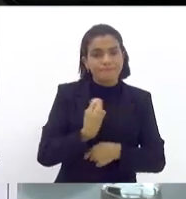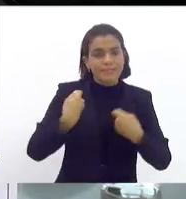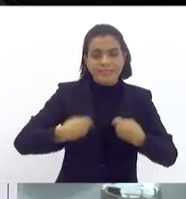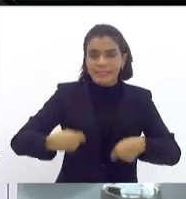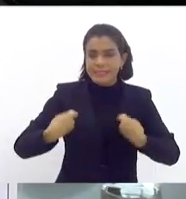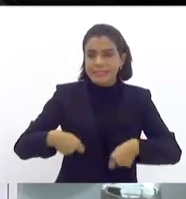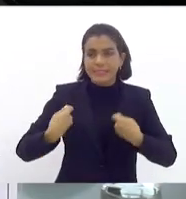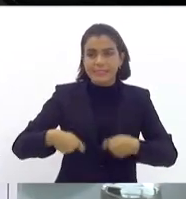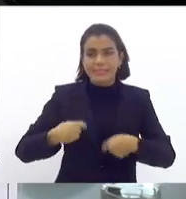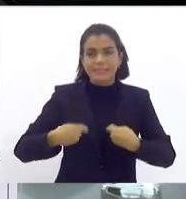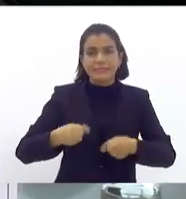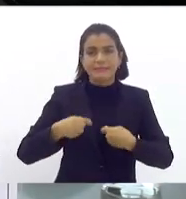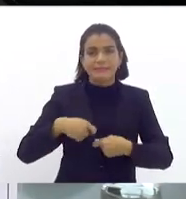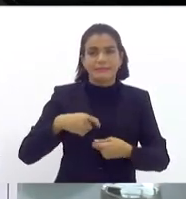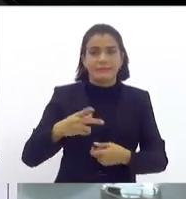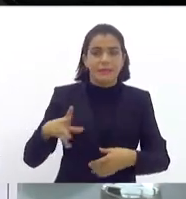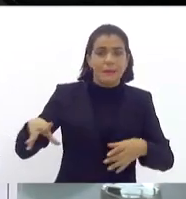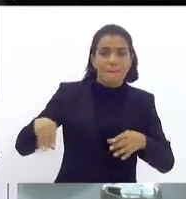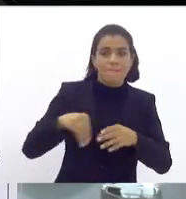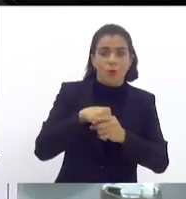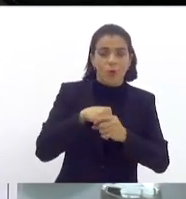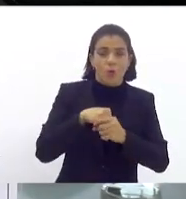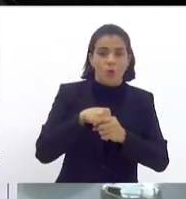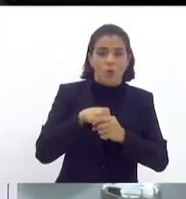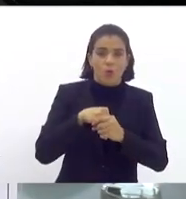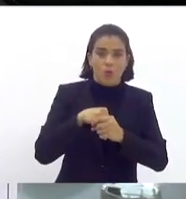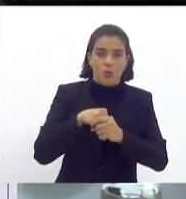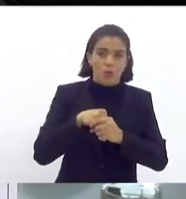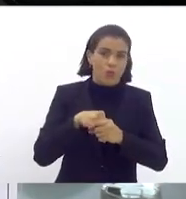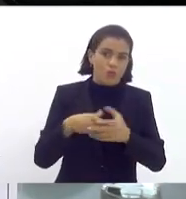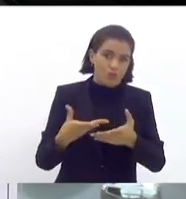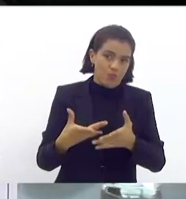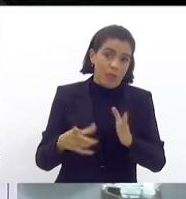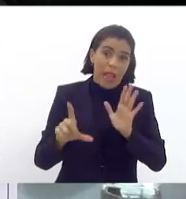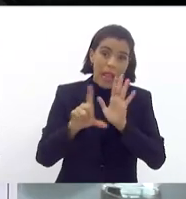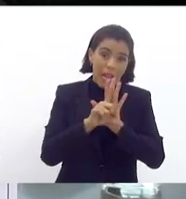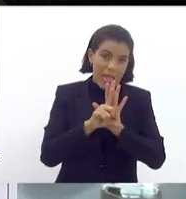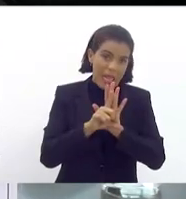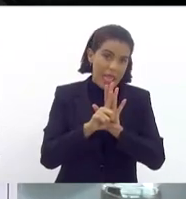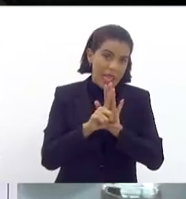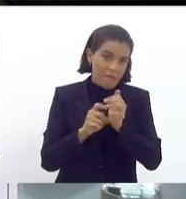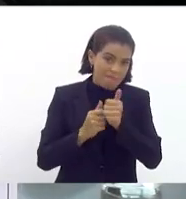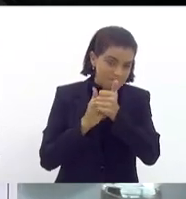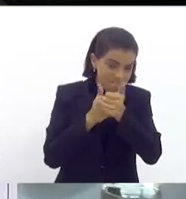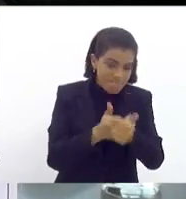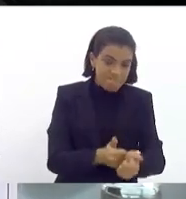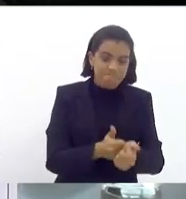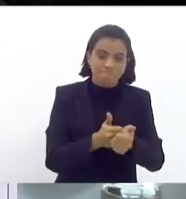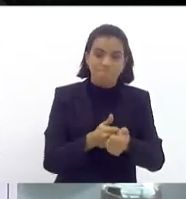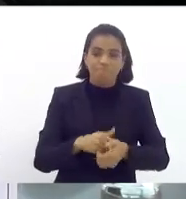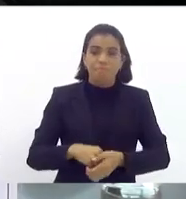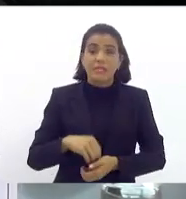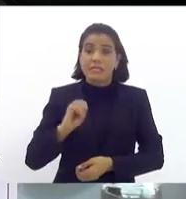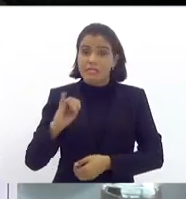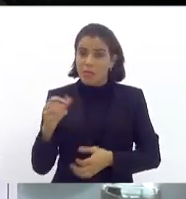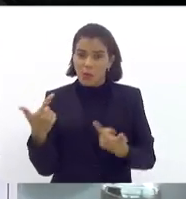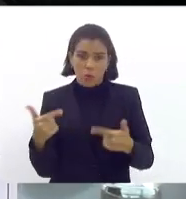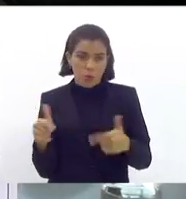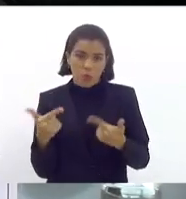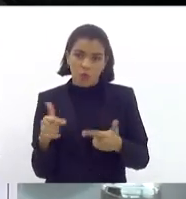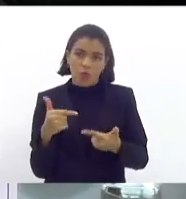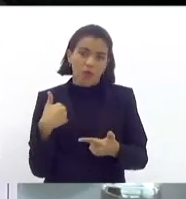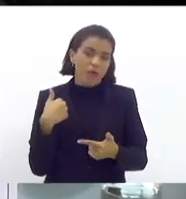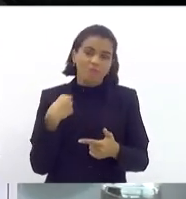integralmente à legislação específica da que for menor. Então, e se não tiver,